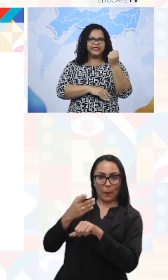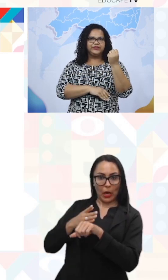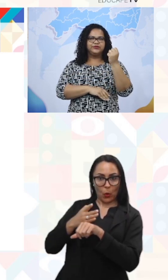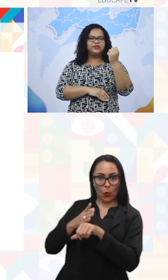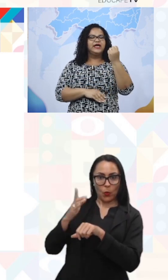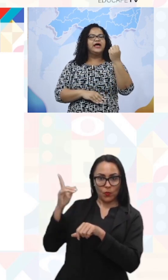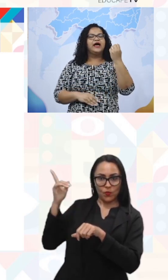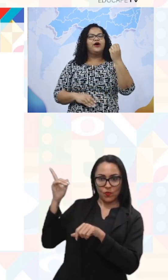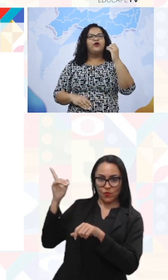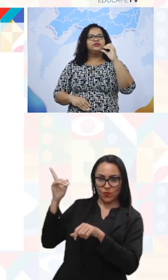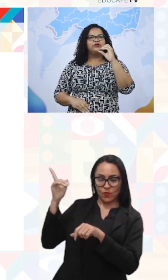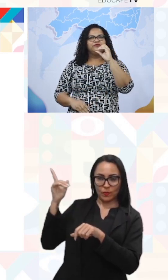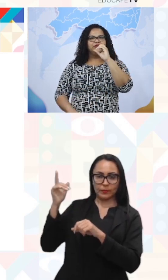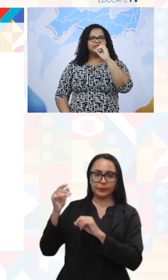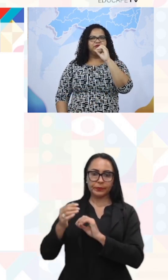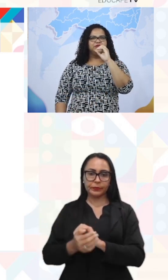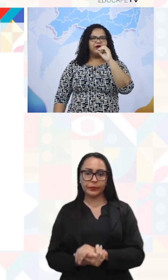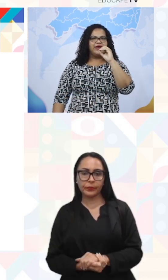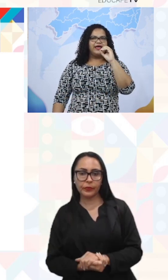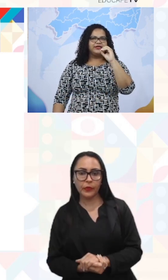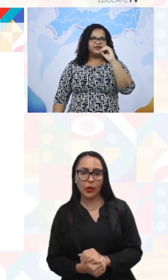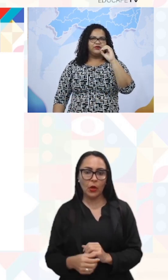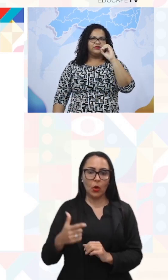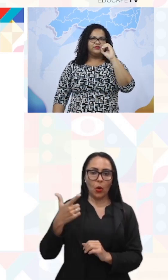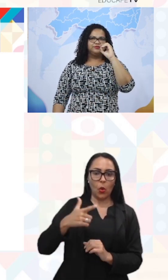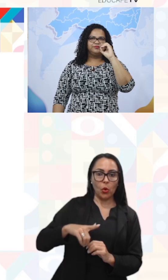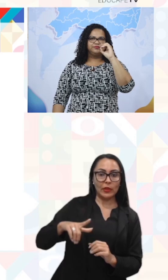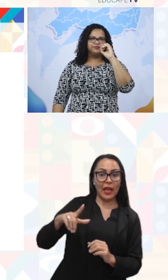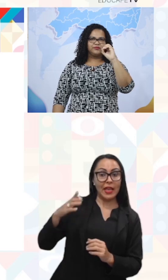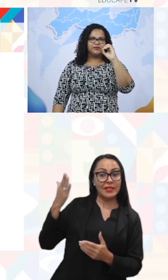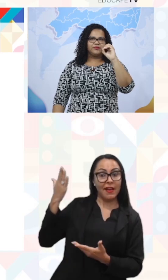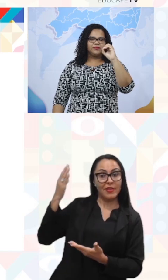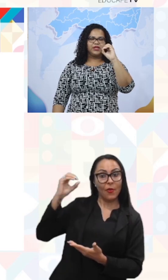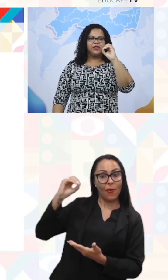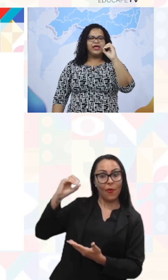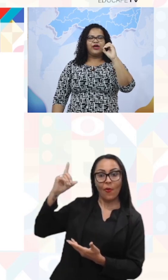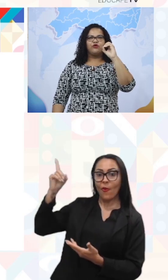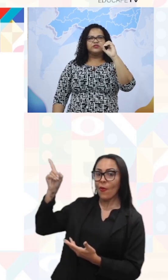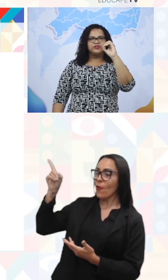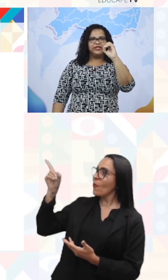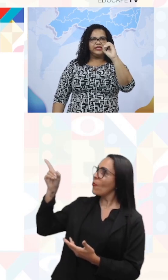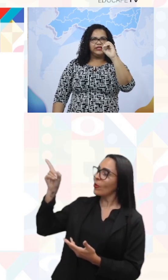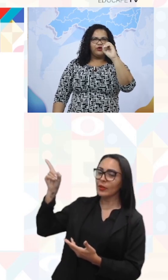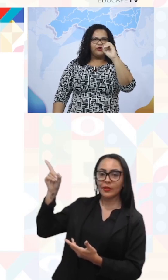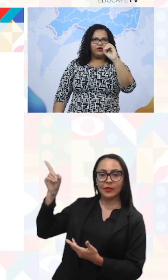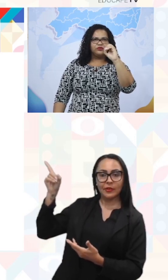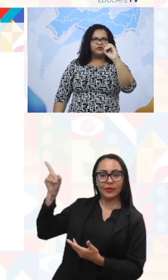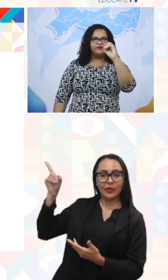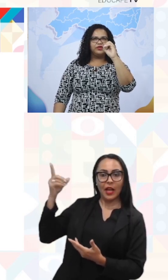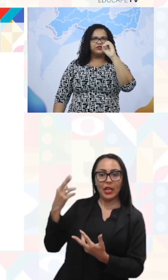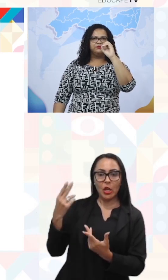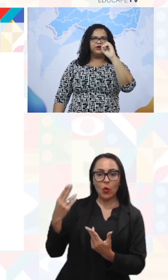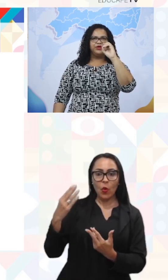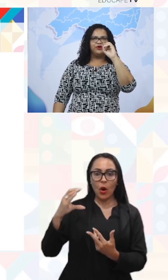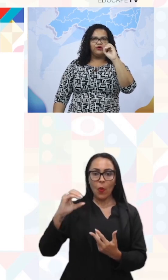tá certo? Outra configuração de mão é essa, ó. É como se fosse a letra O, configuração de mão em O.